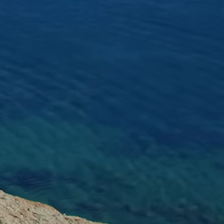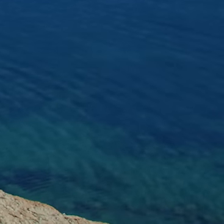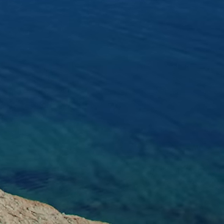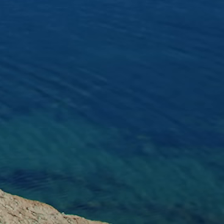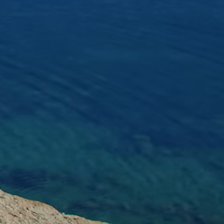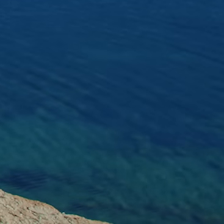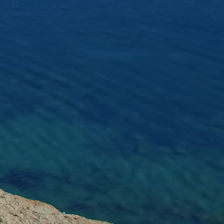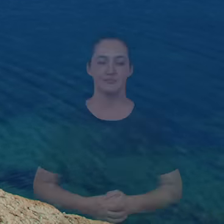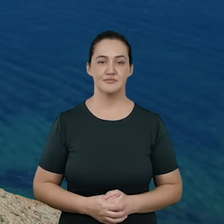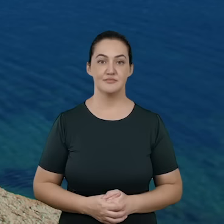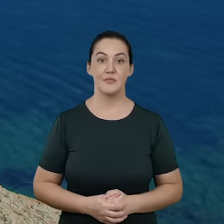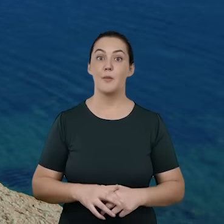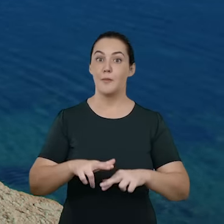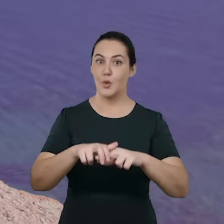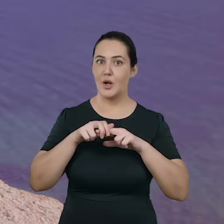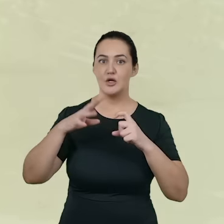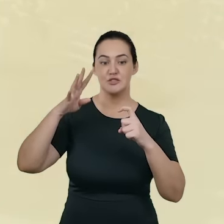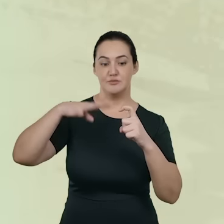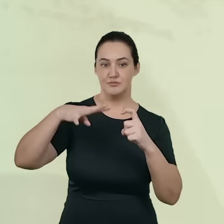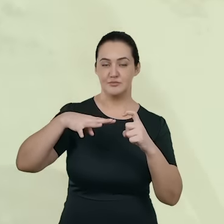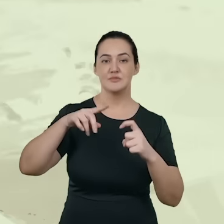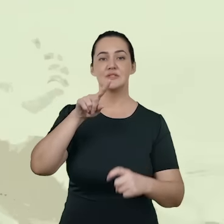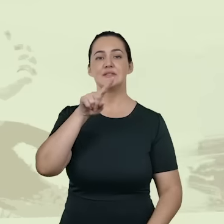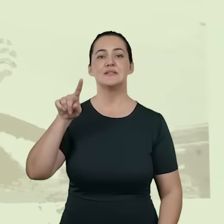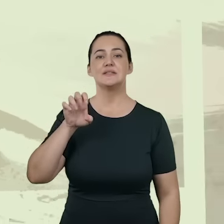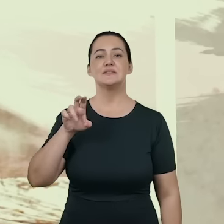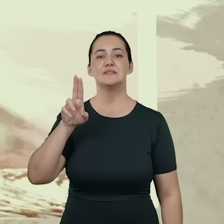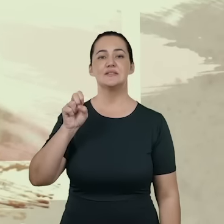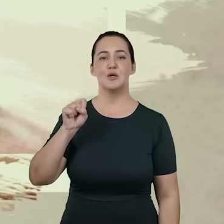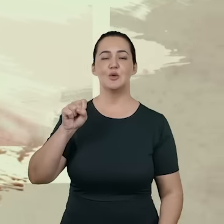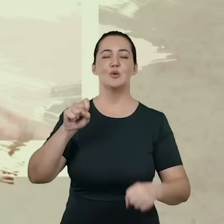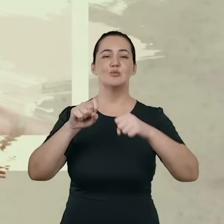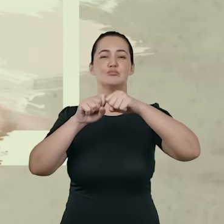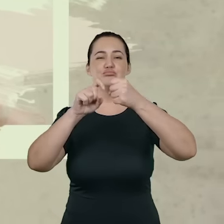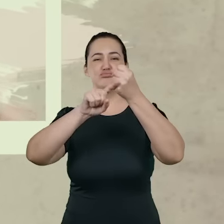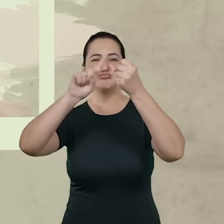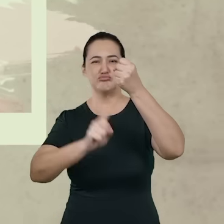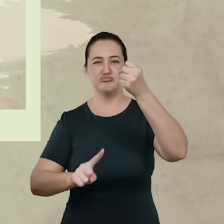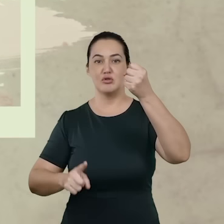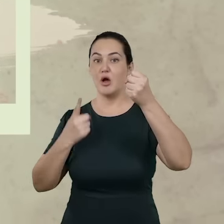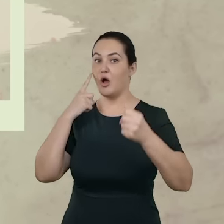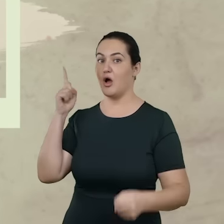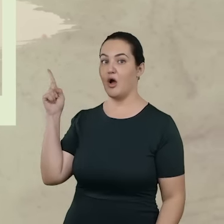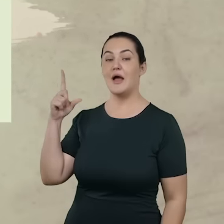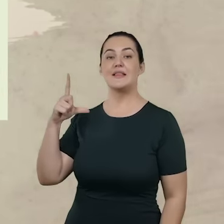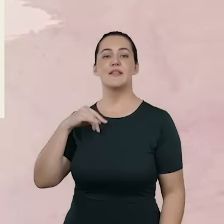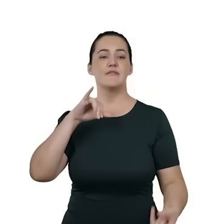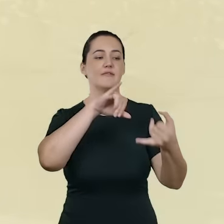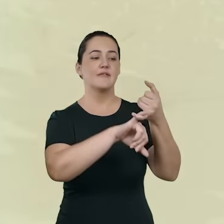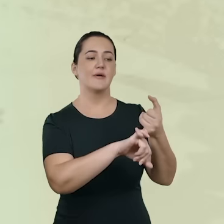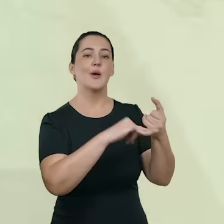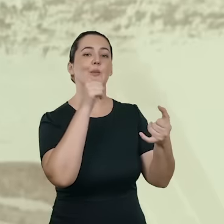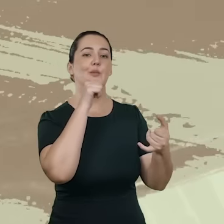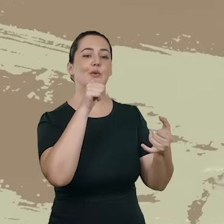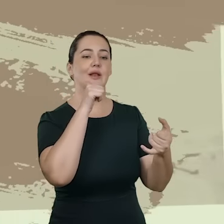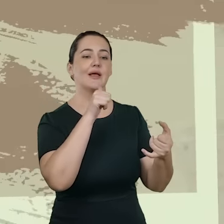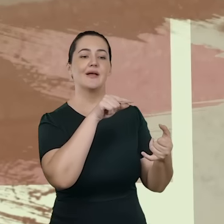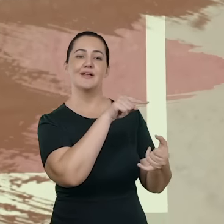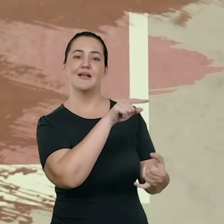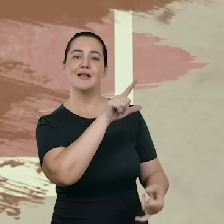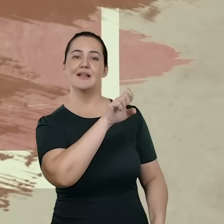De acordo com a lenda grega, Zeus teve um caso amoroso com uma mulher chamada Leto, e ela